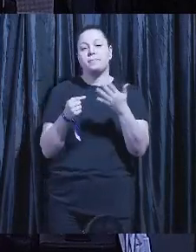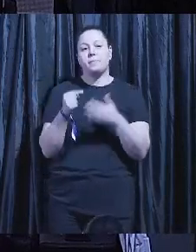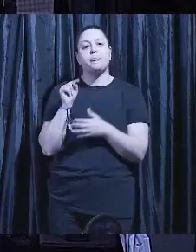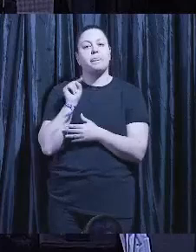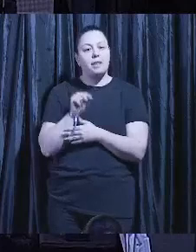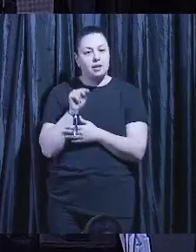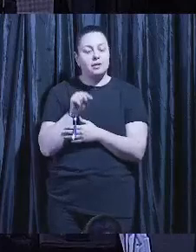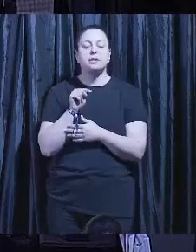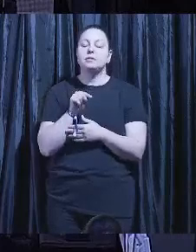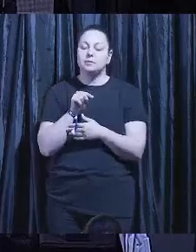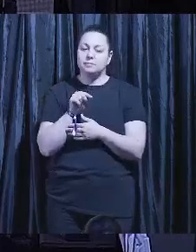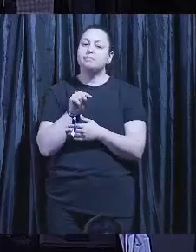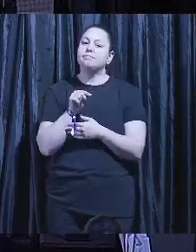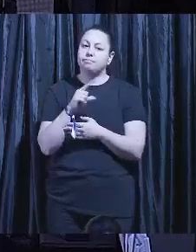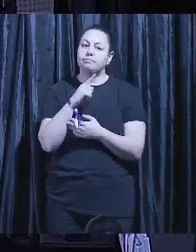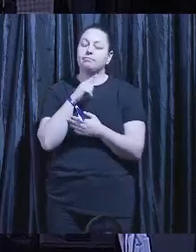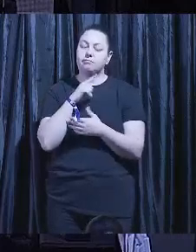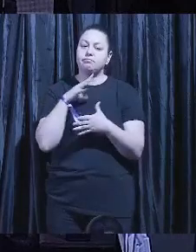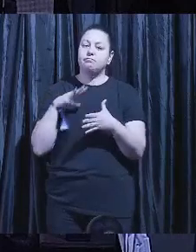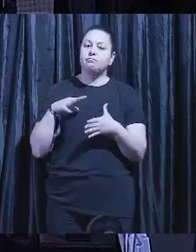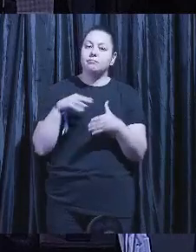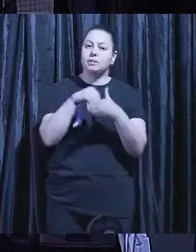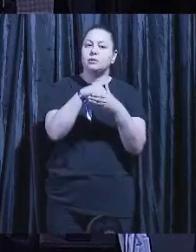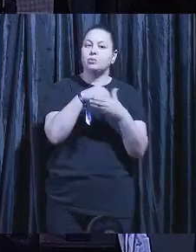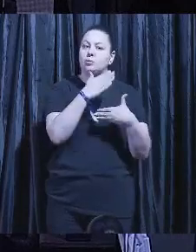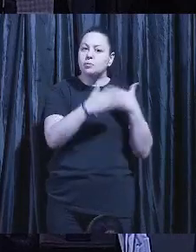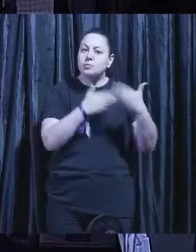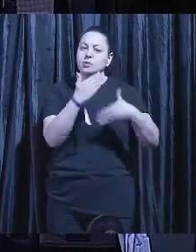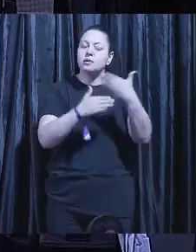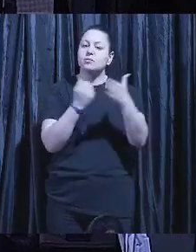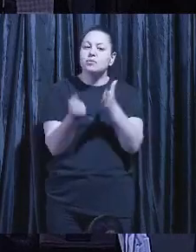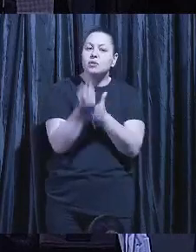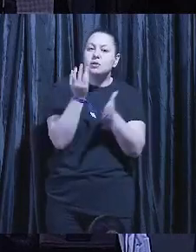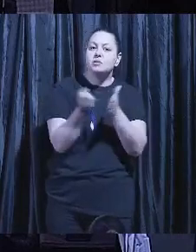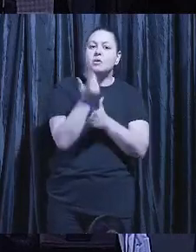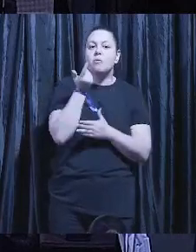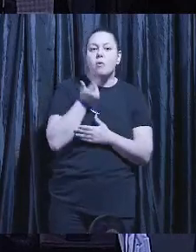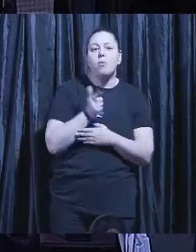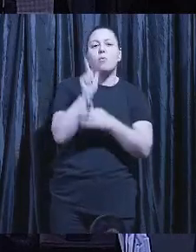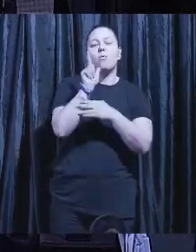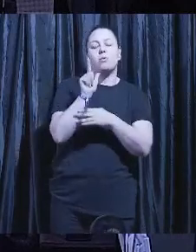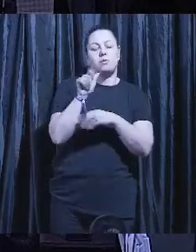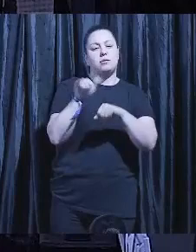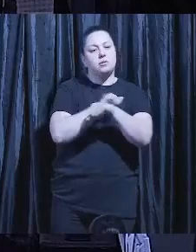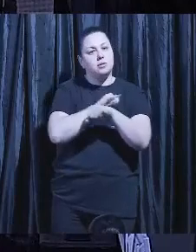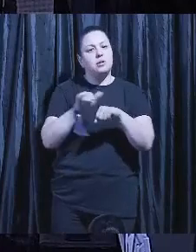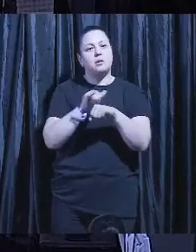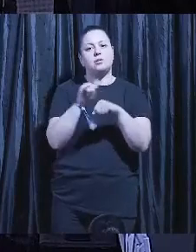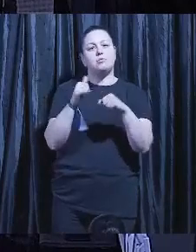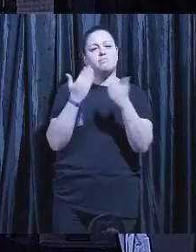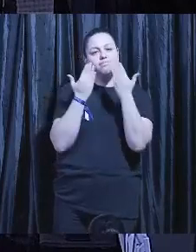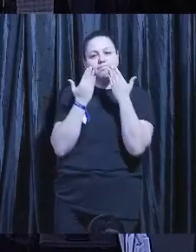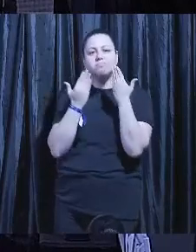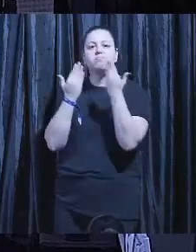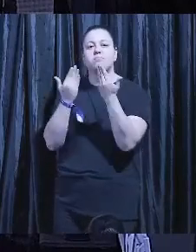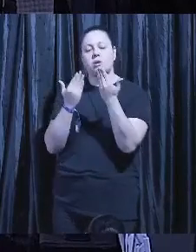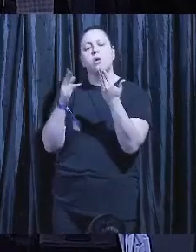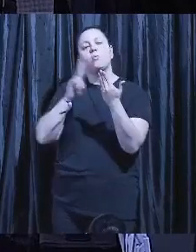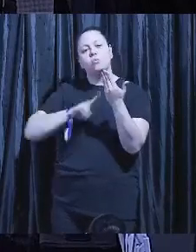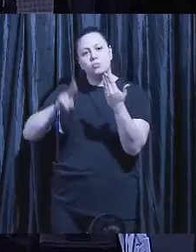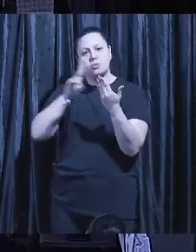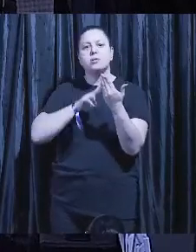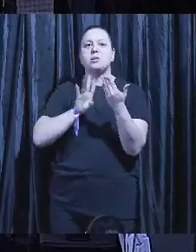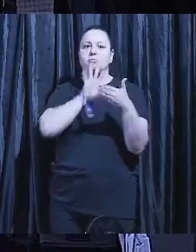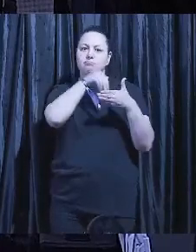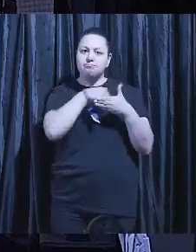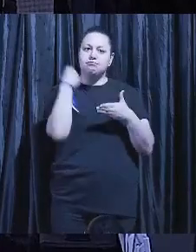narrativas ele está fundamentado diretamente nesse processo de construir outras narrativas a partir das favelas e